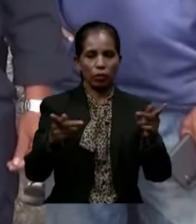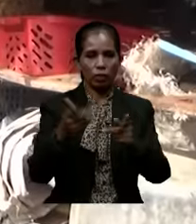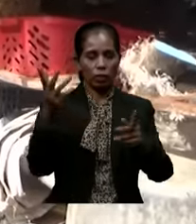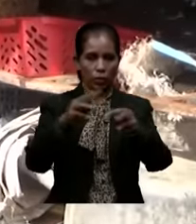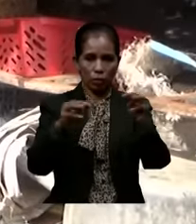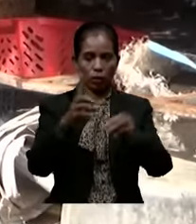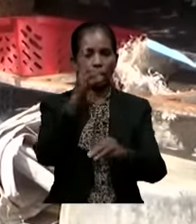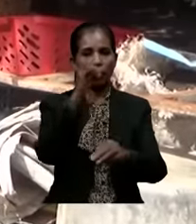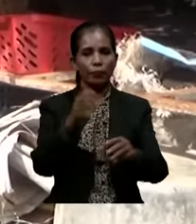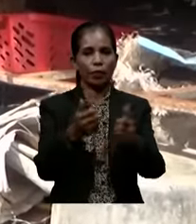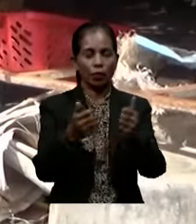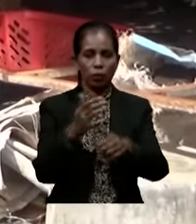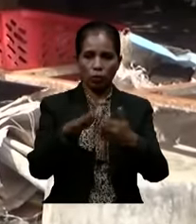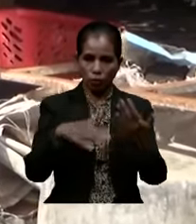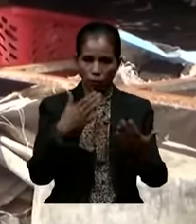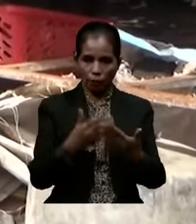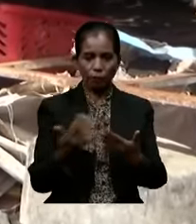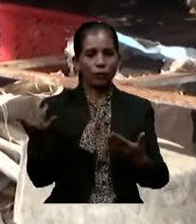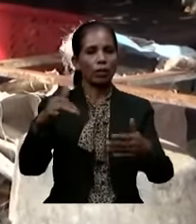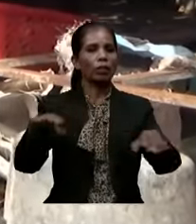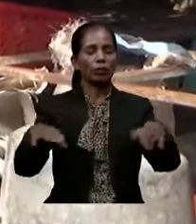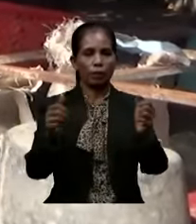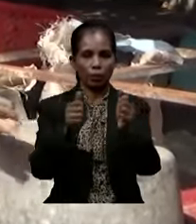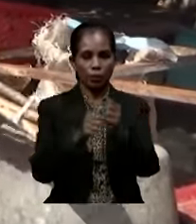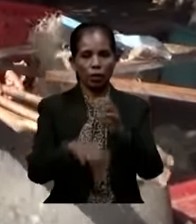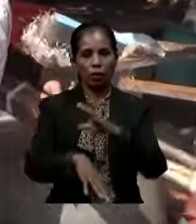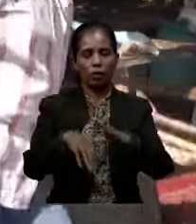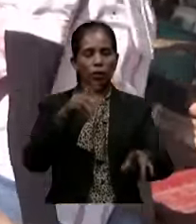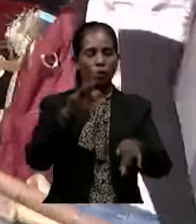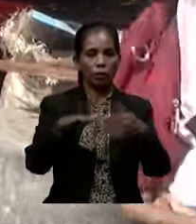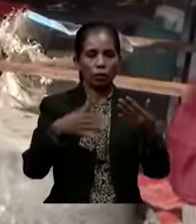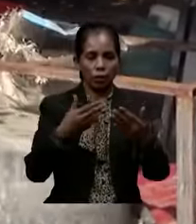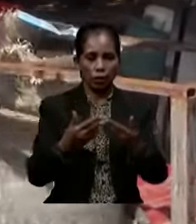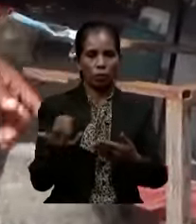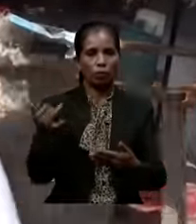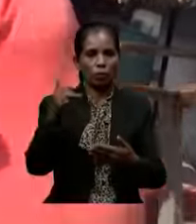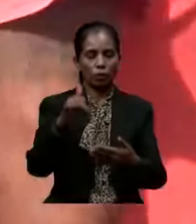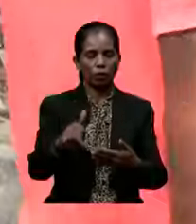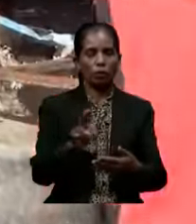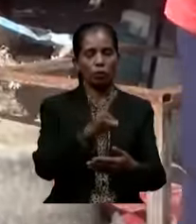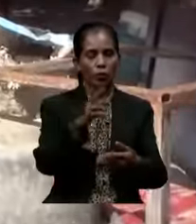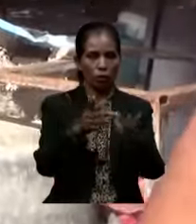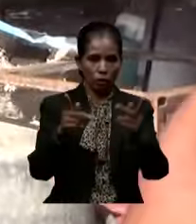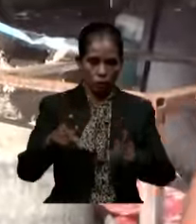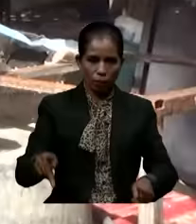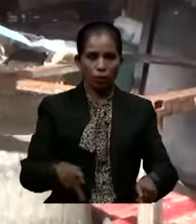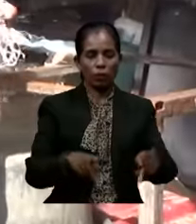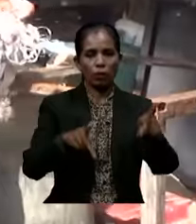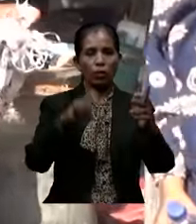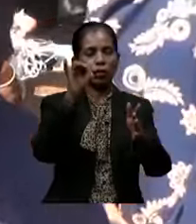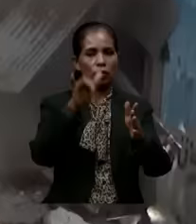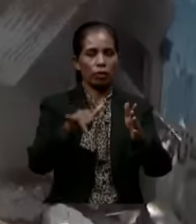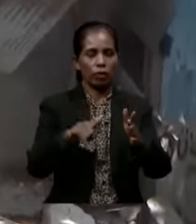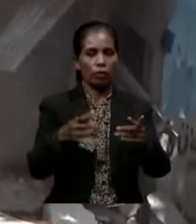de Lili, no Autoridade Local Sira, Serviço Hamutu, Kodiasai Comunidade no Vendedor Sira Nebe, ocupa espaço público, ela e a